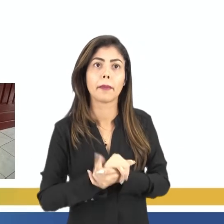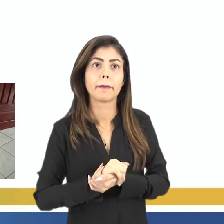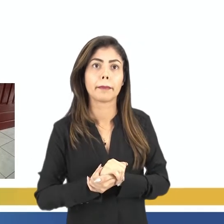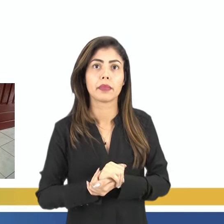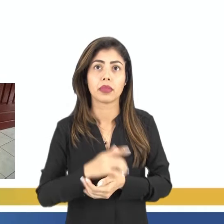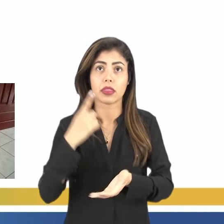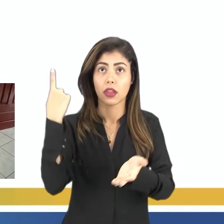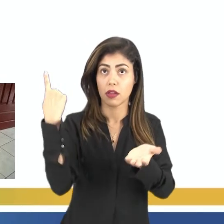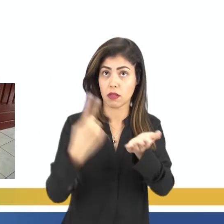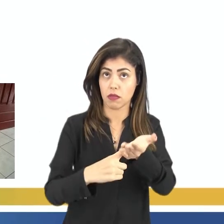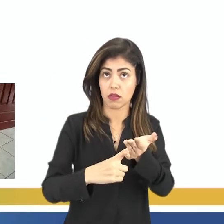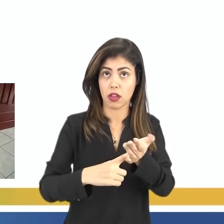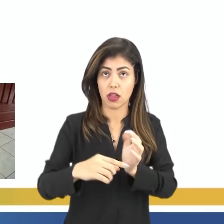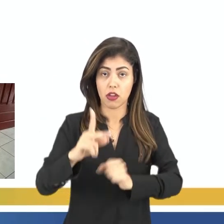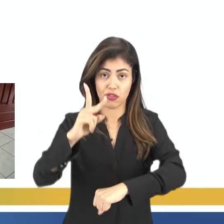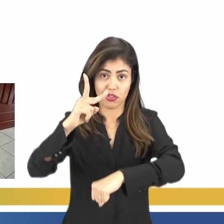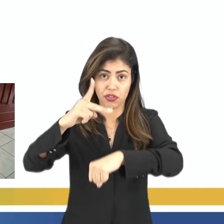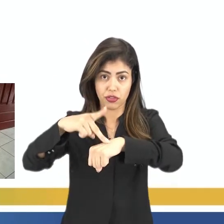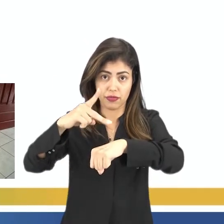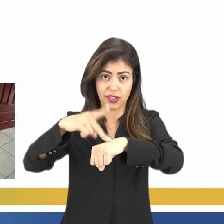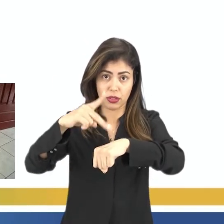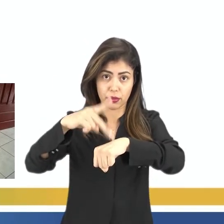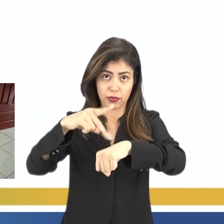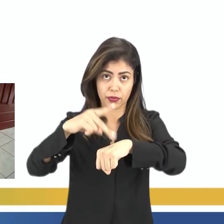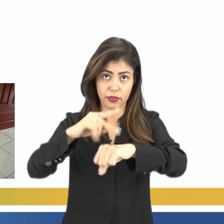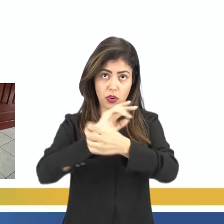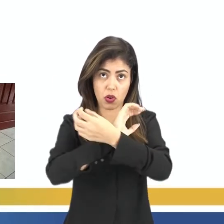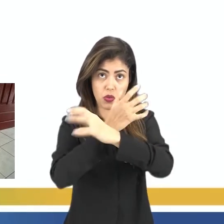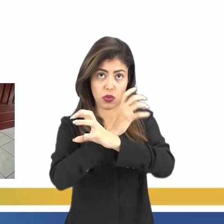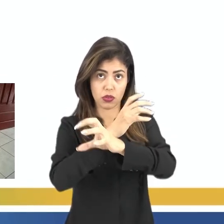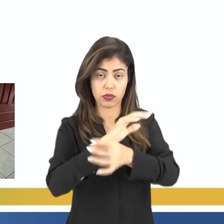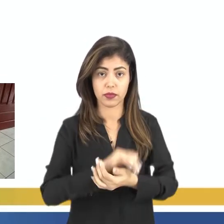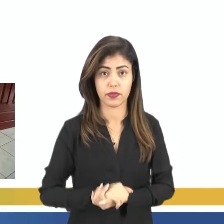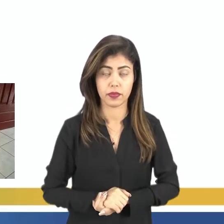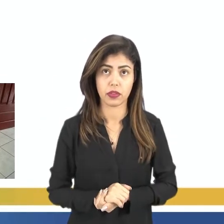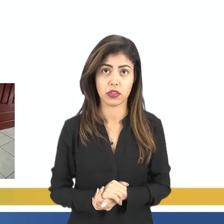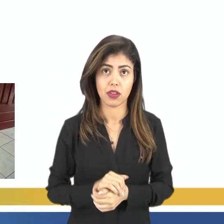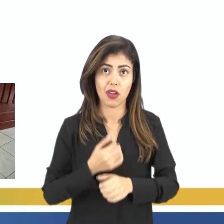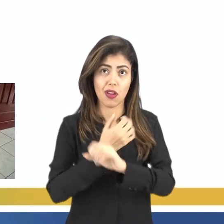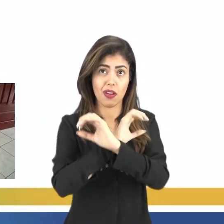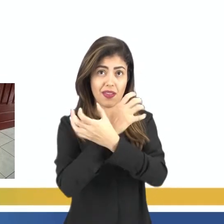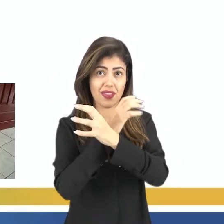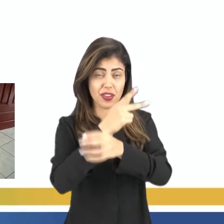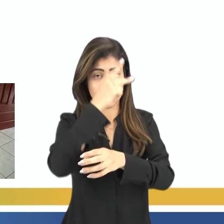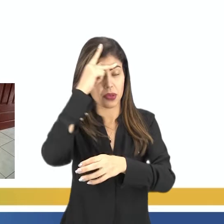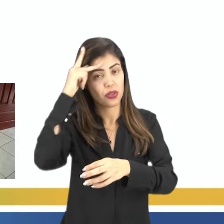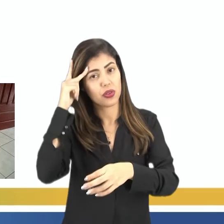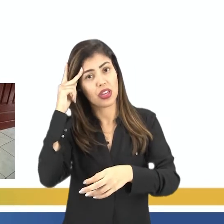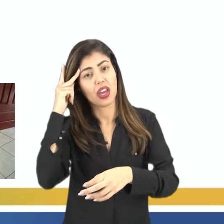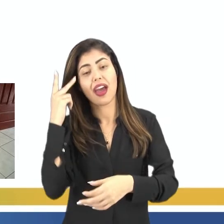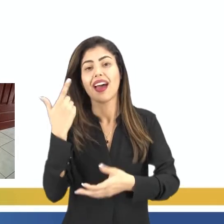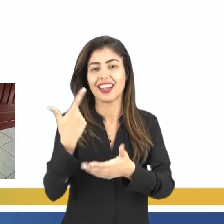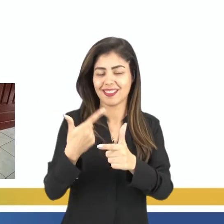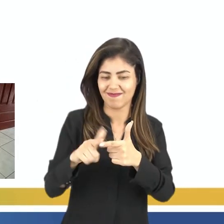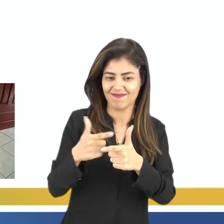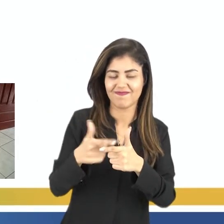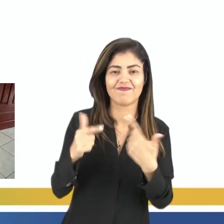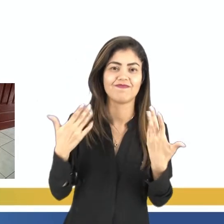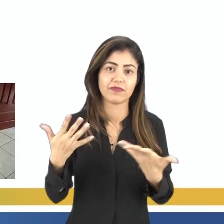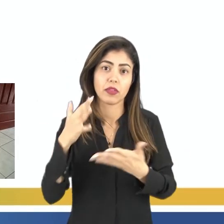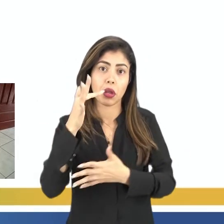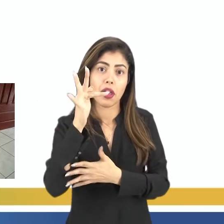de ossos de vidro. Os ossos de vidro são ossos de pessoas que sofrem